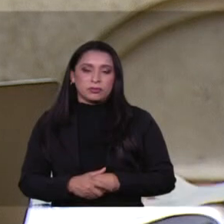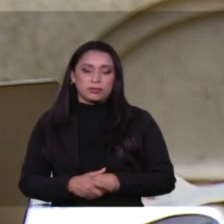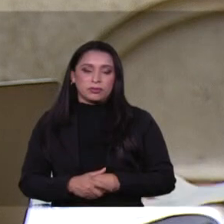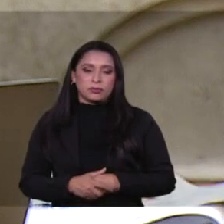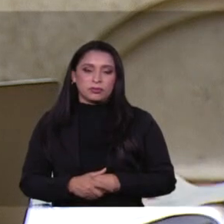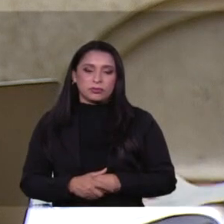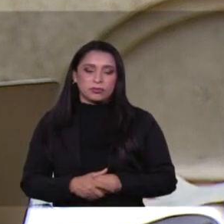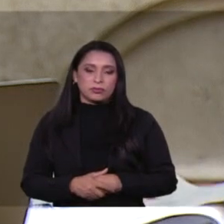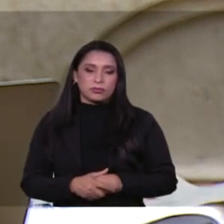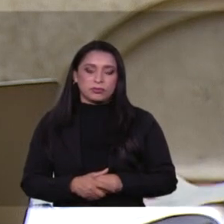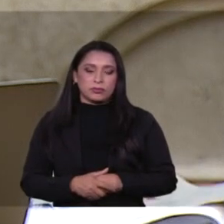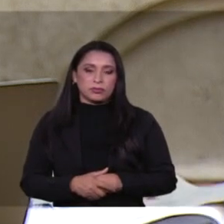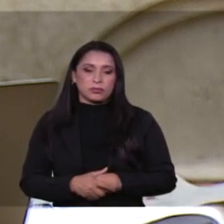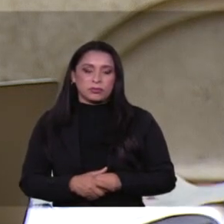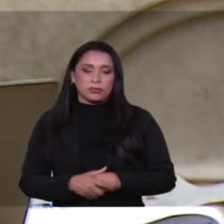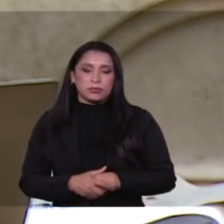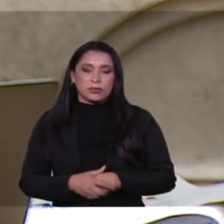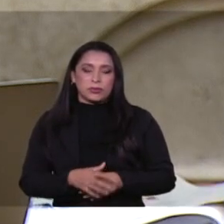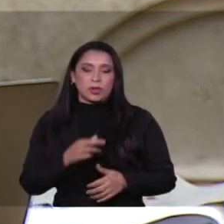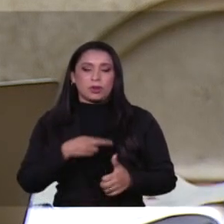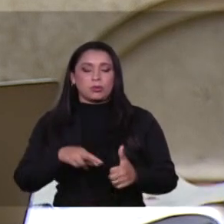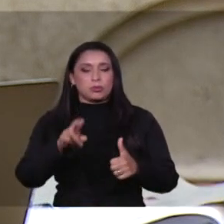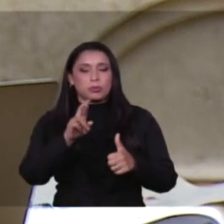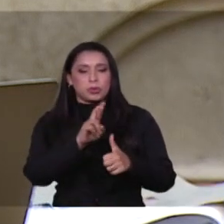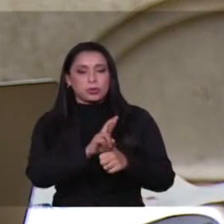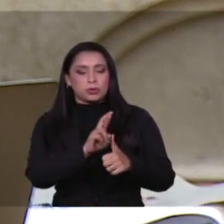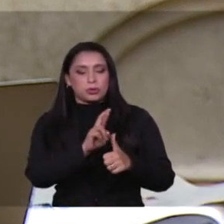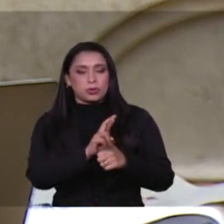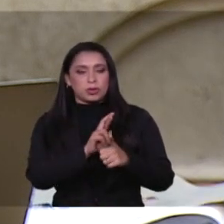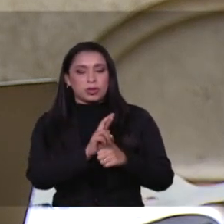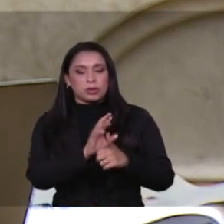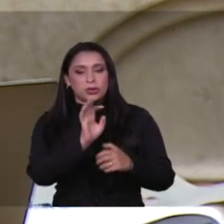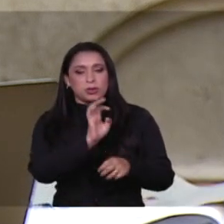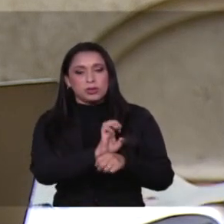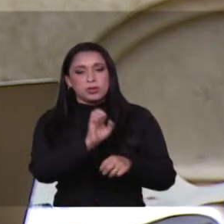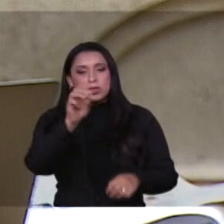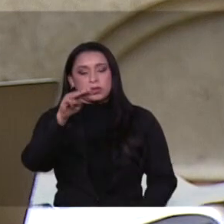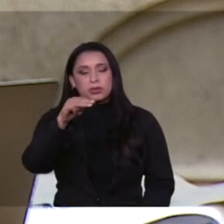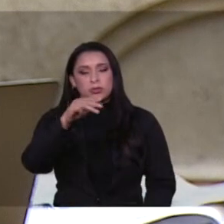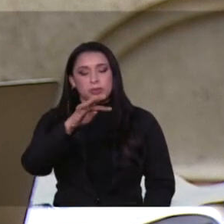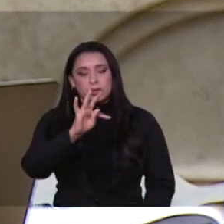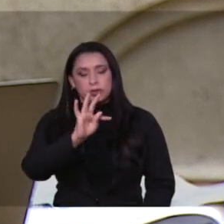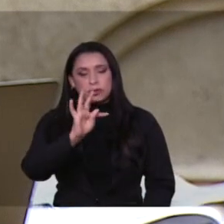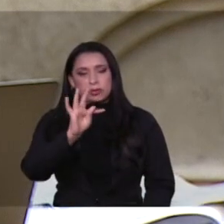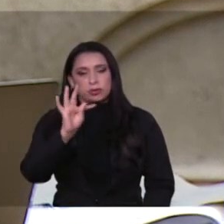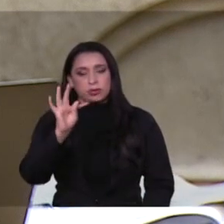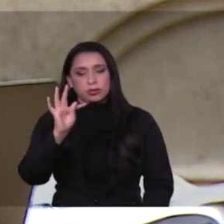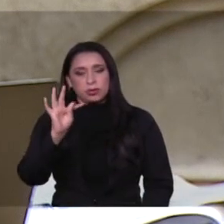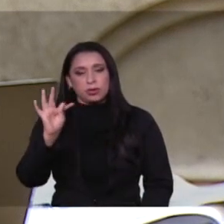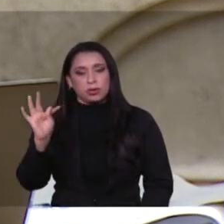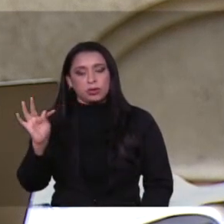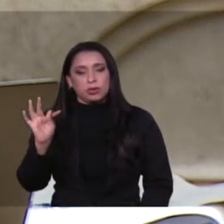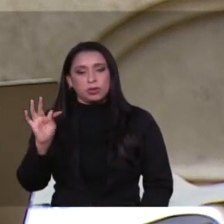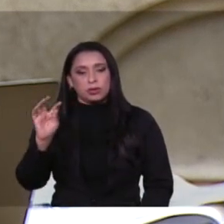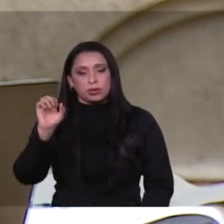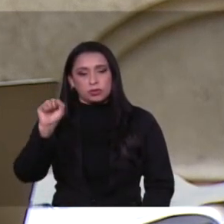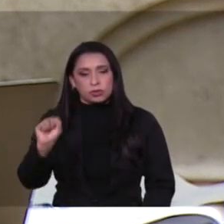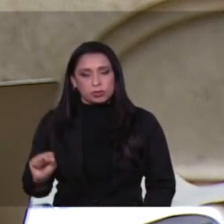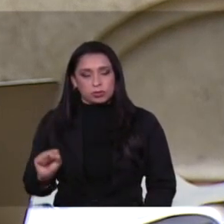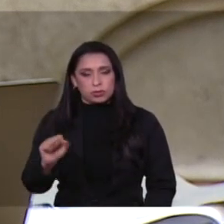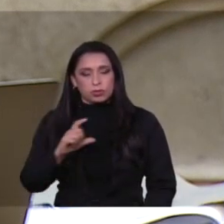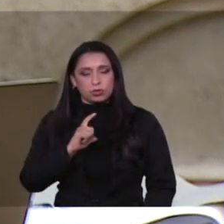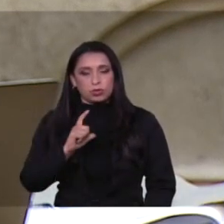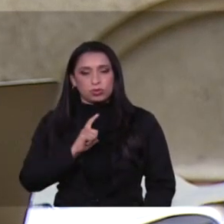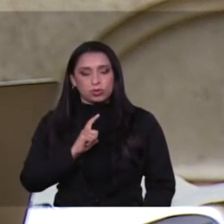os procurador do Estado do Mato Grosso do Sul, doutor Ulisses Schwarz Viana,